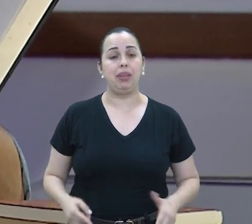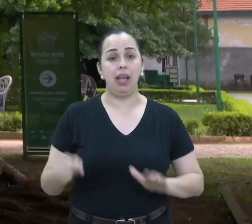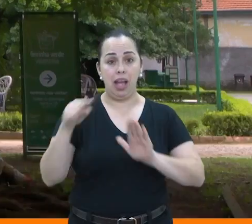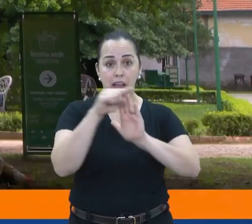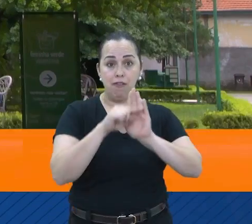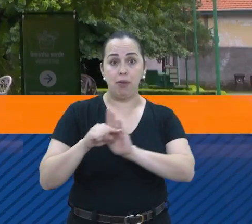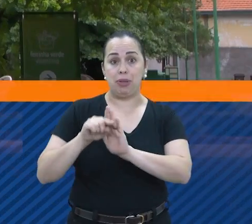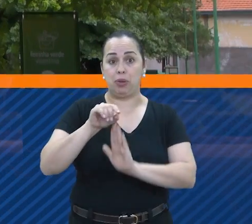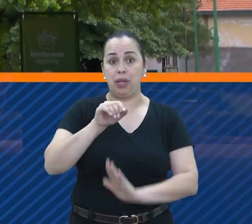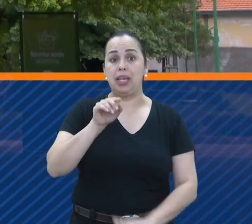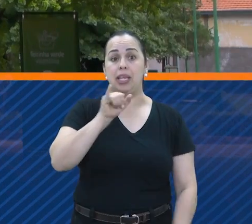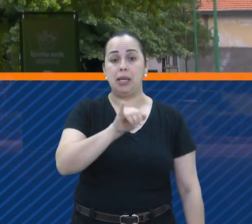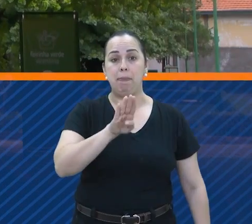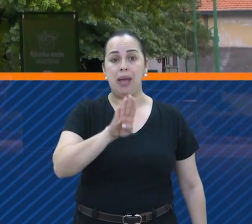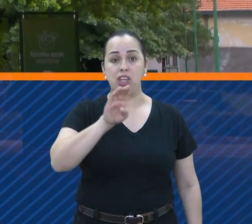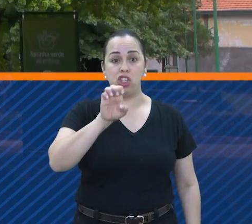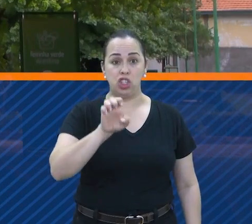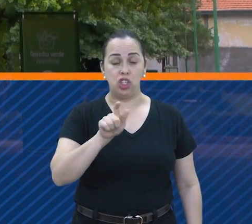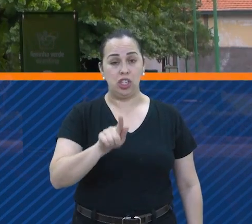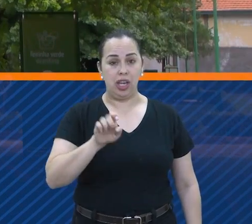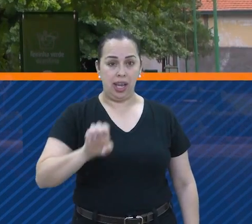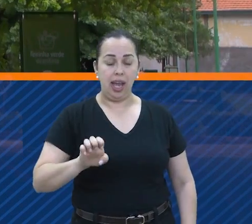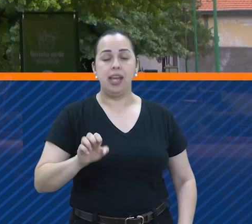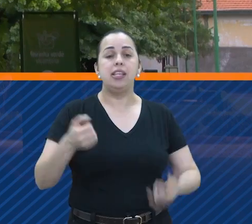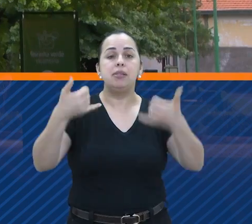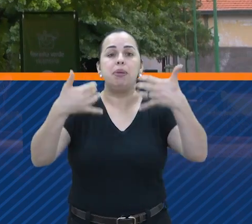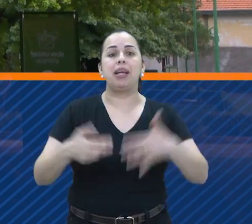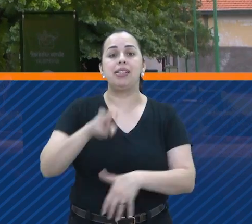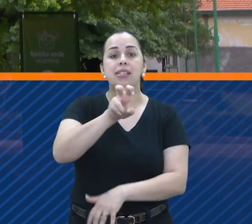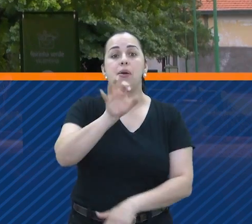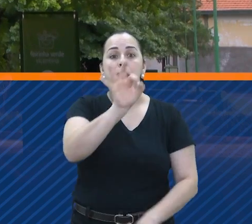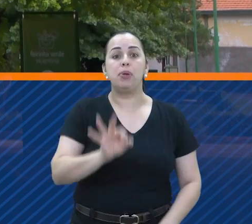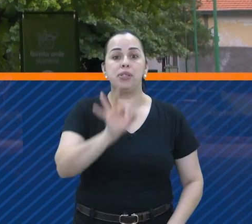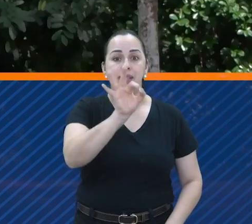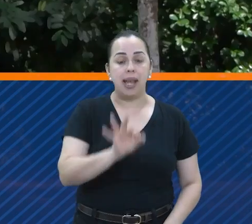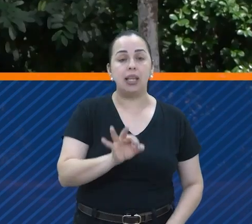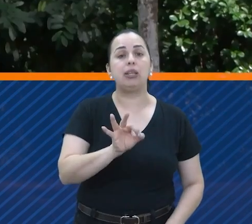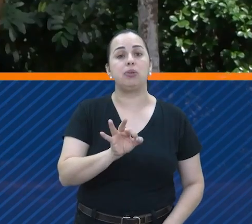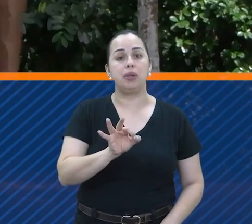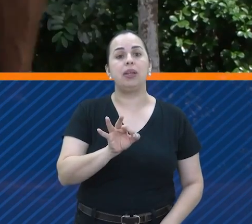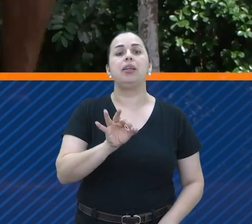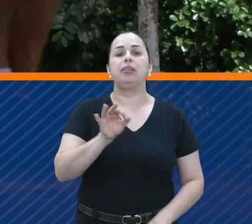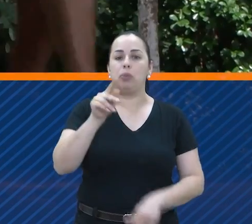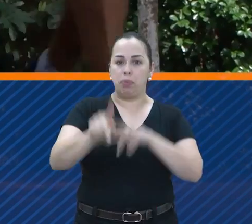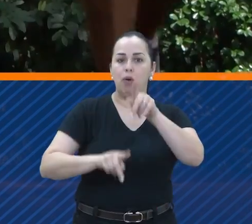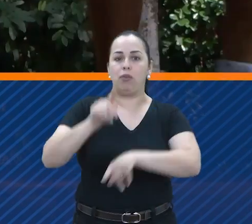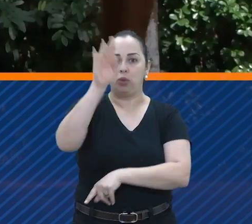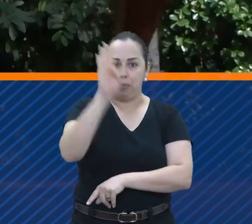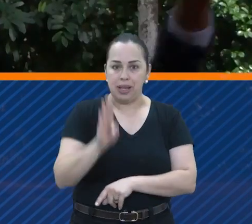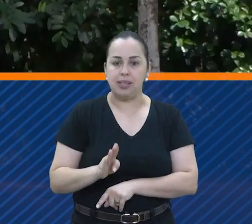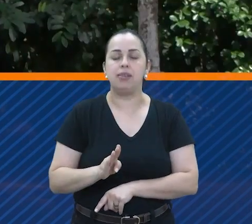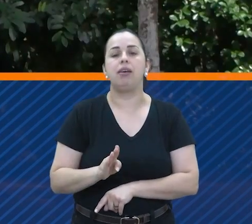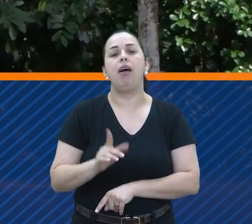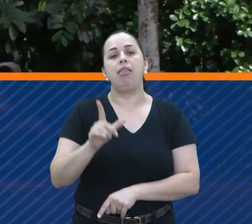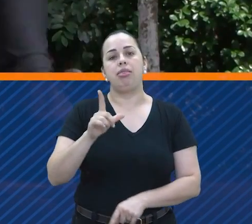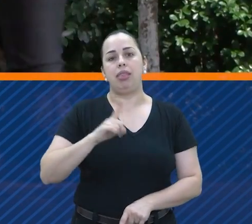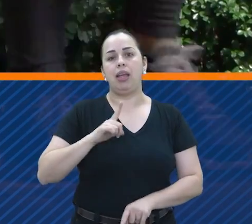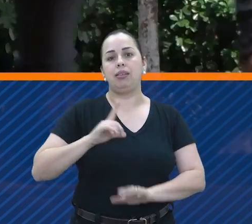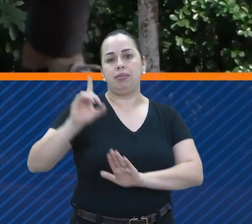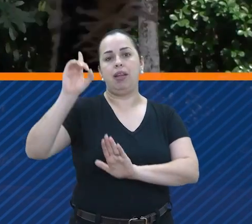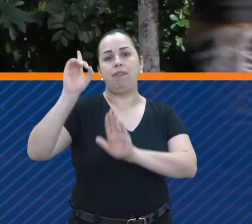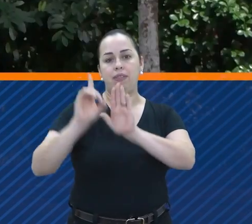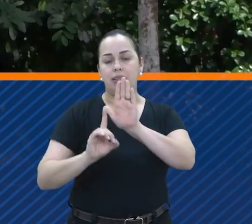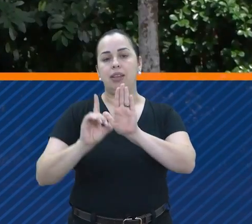nele. Dados do IBGE apontam que 5% da população brasileira é composta de pessoas que apresentam